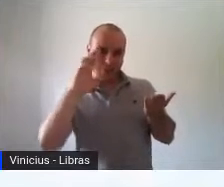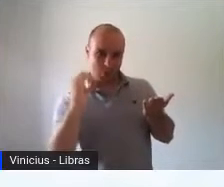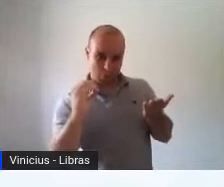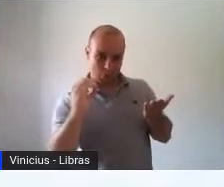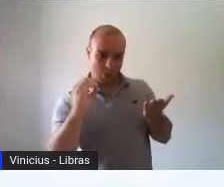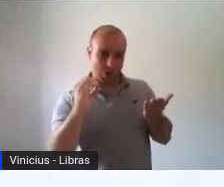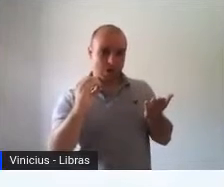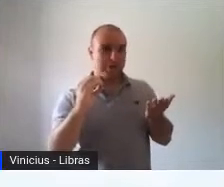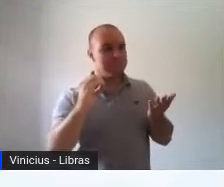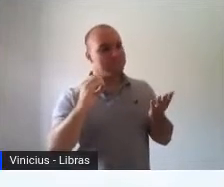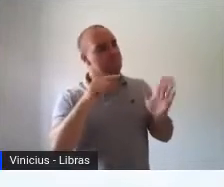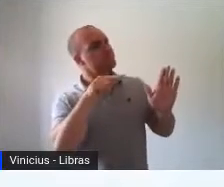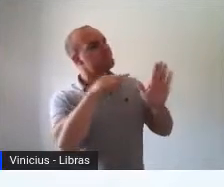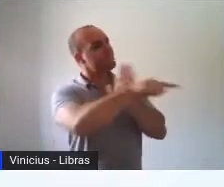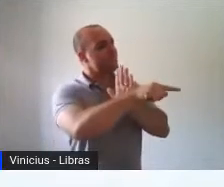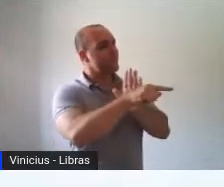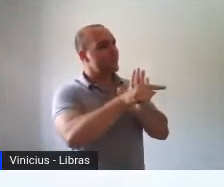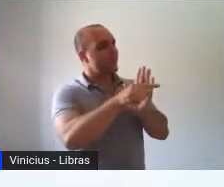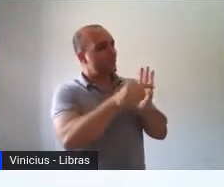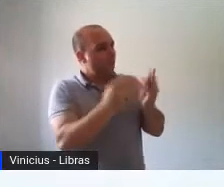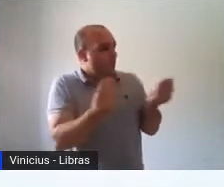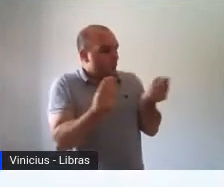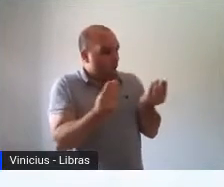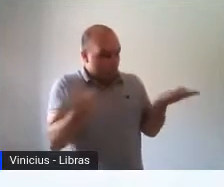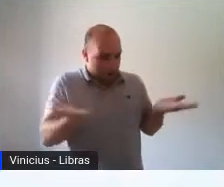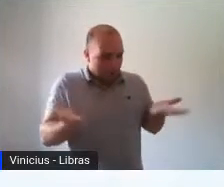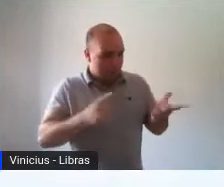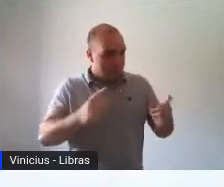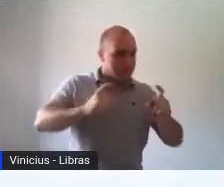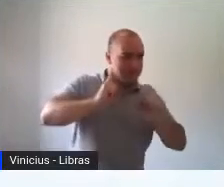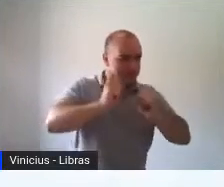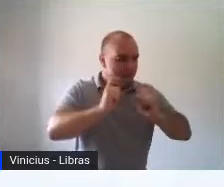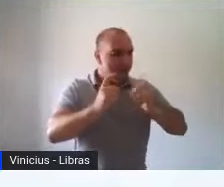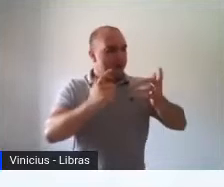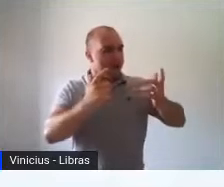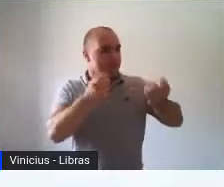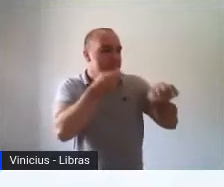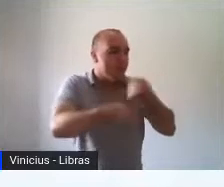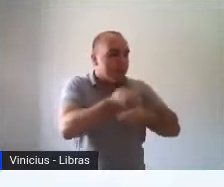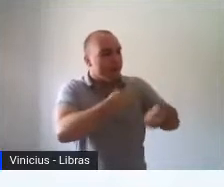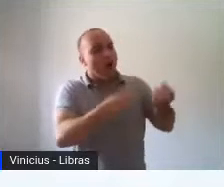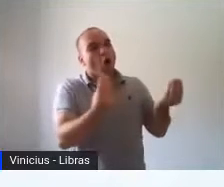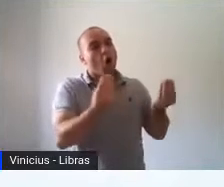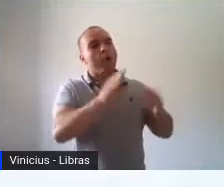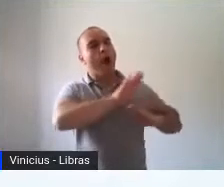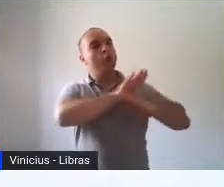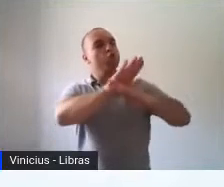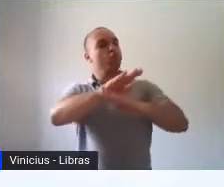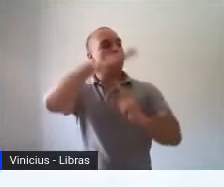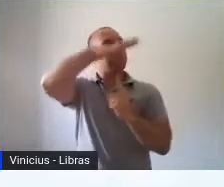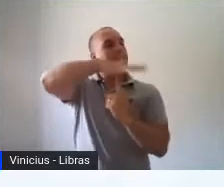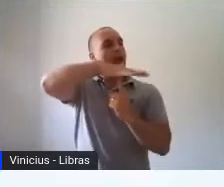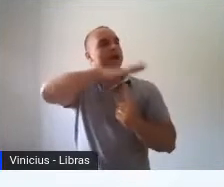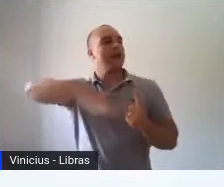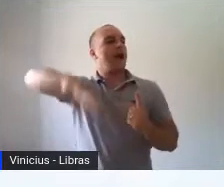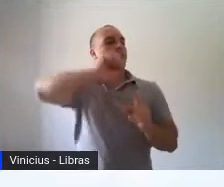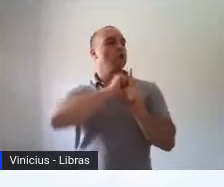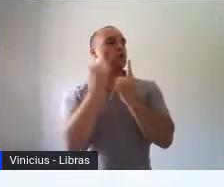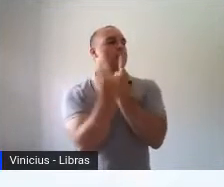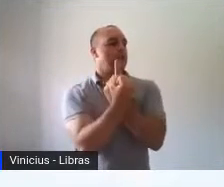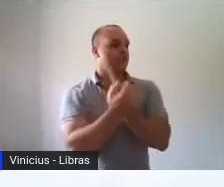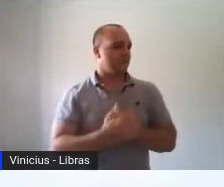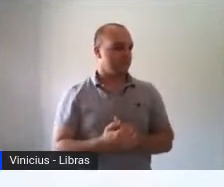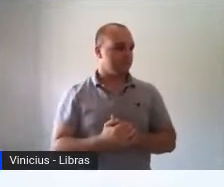que como é que acontece toda essa negociação e de que forma ele impacta aqui a nossa sociedade. Com você. Eu acho que